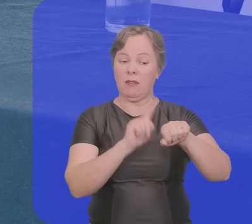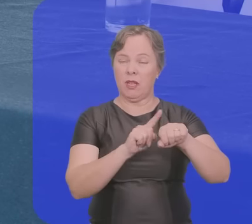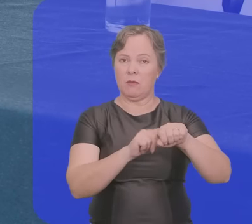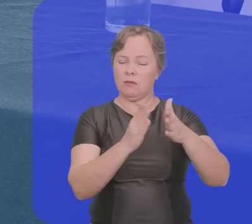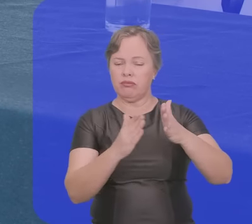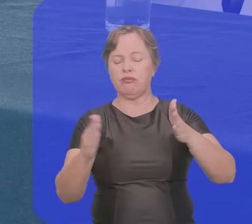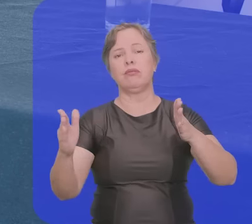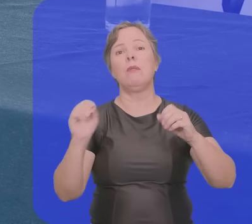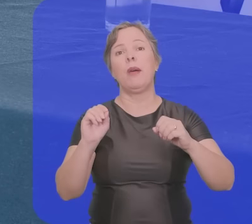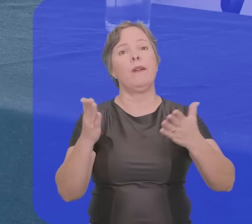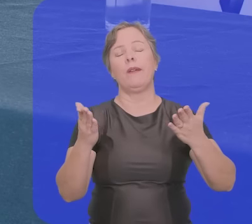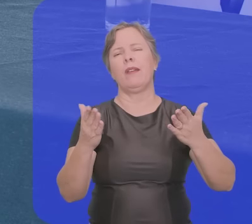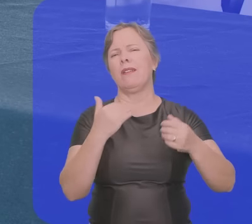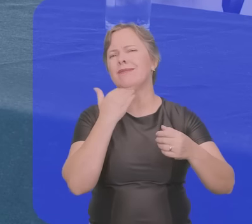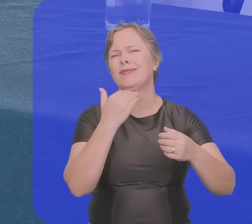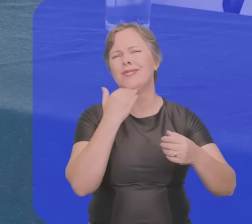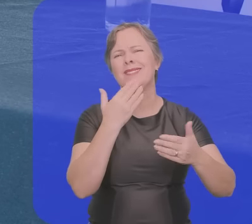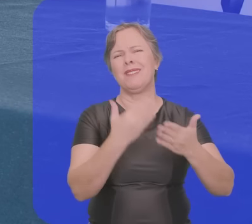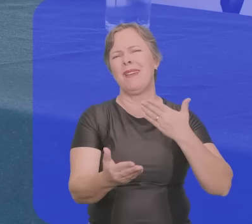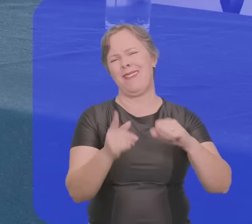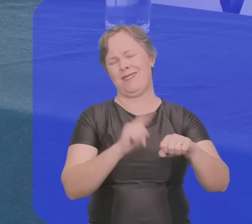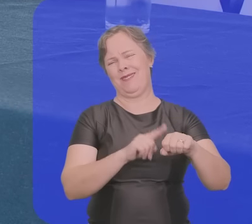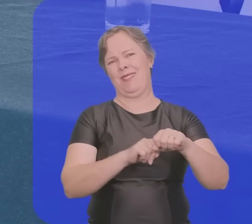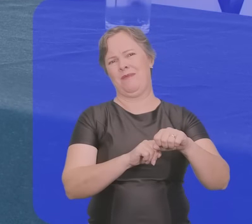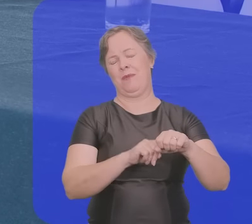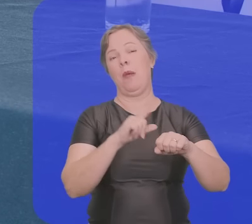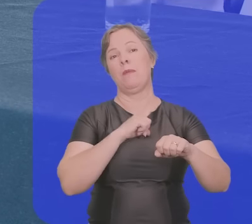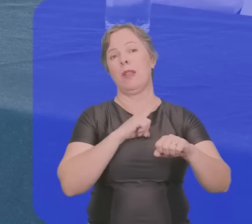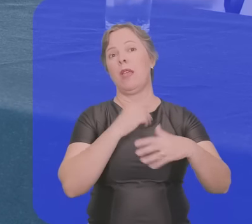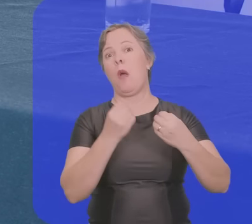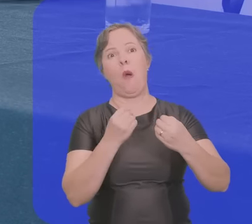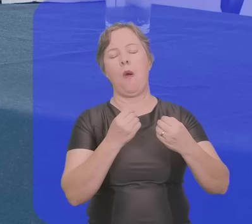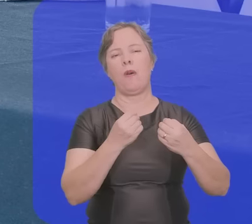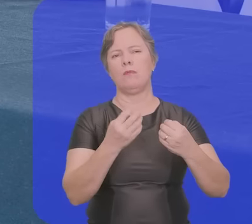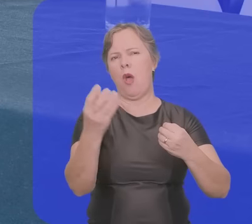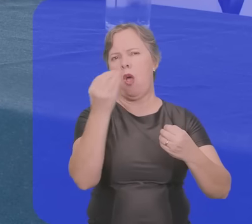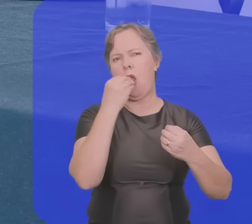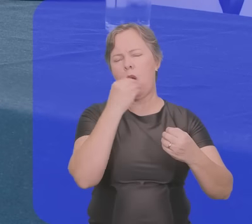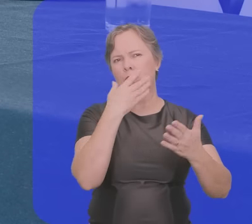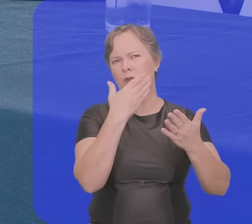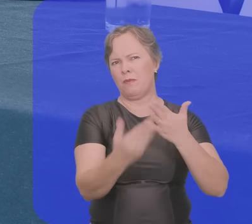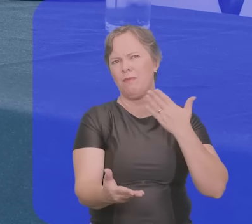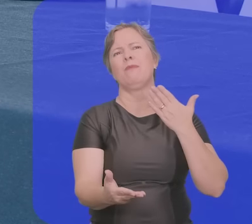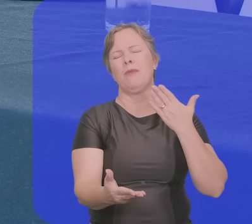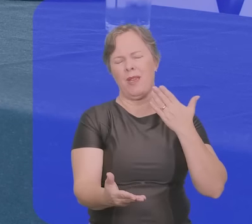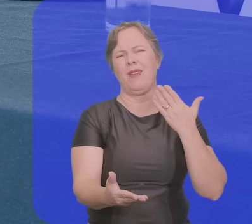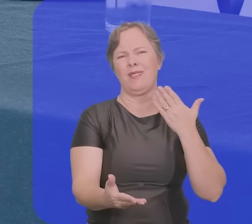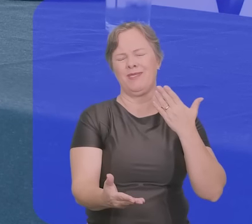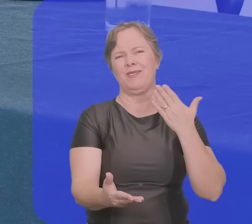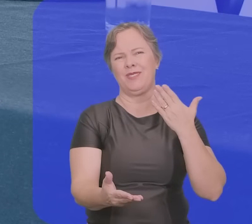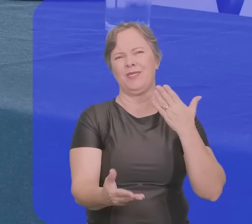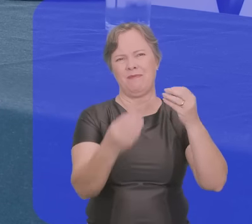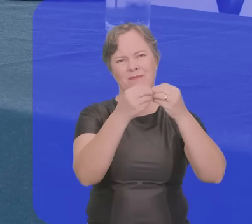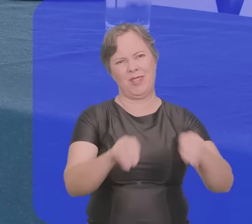atuar e pior, né? Em vez de gerar resultado positivo, pode gerar resultado negativo.